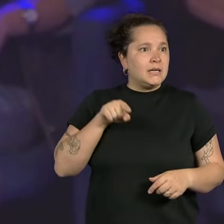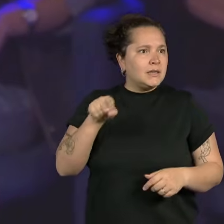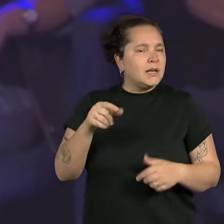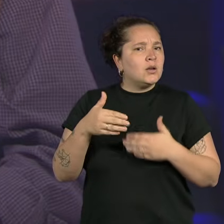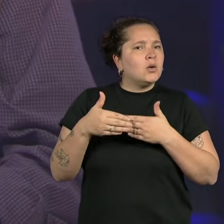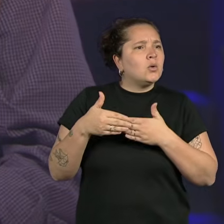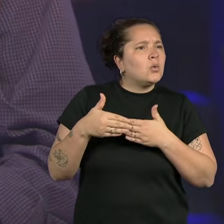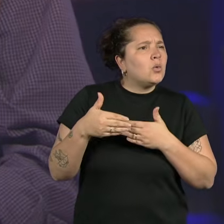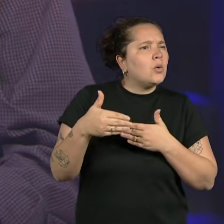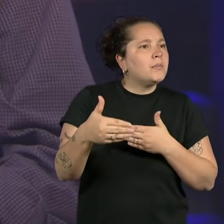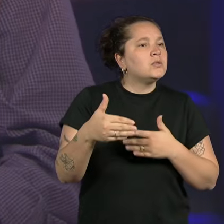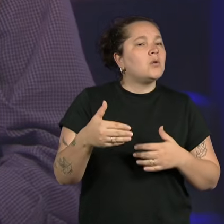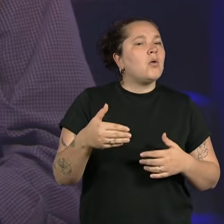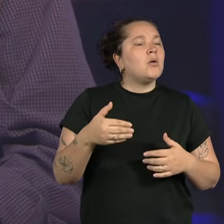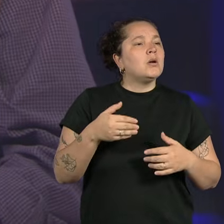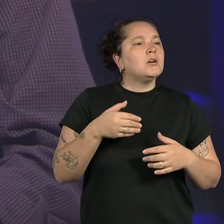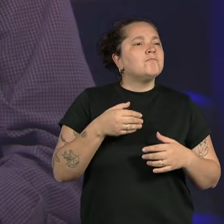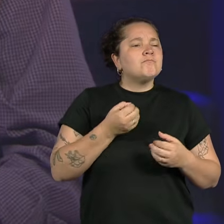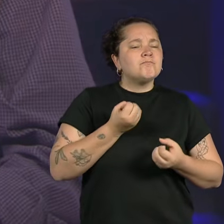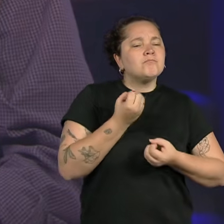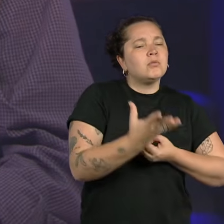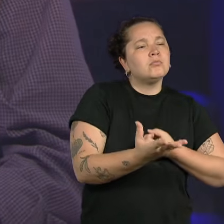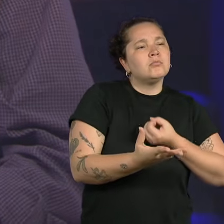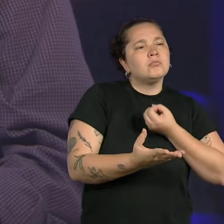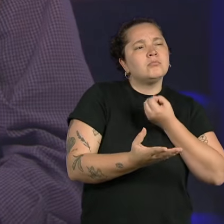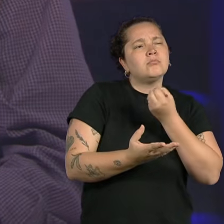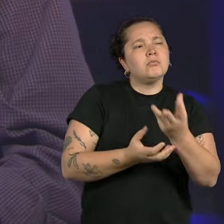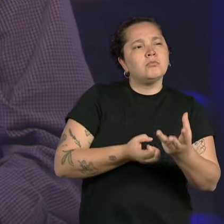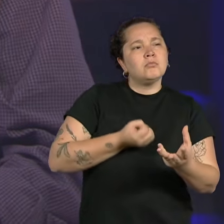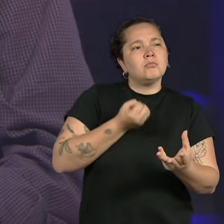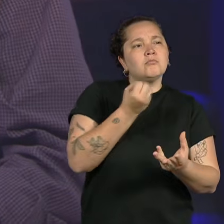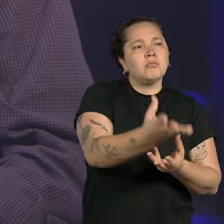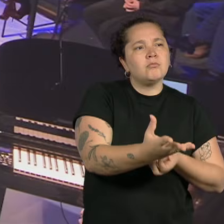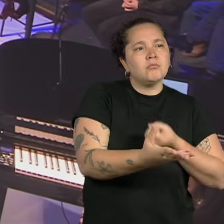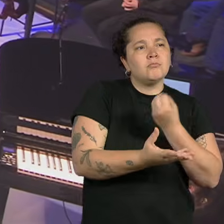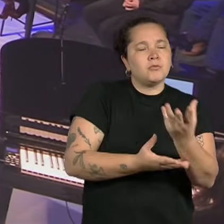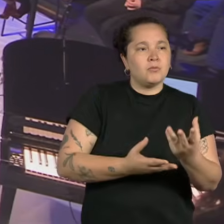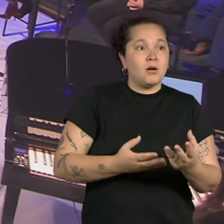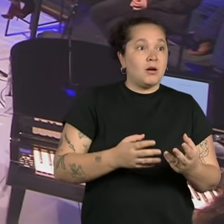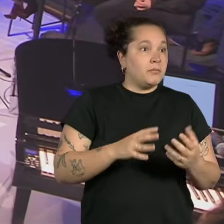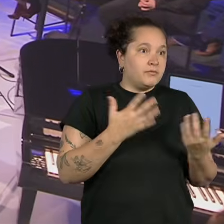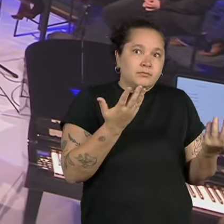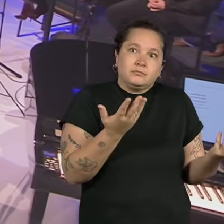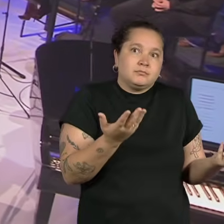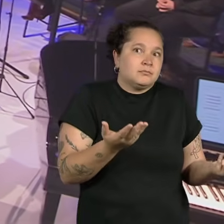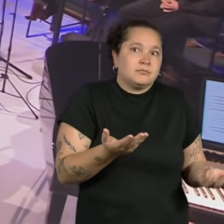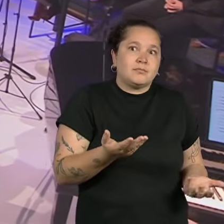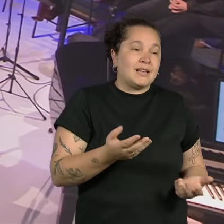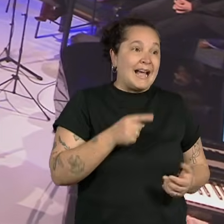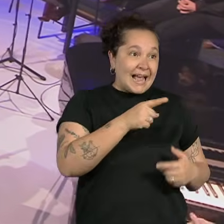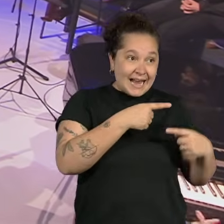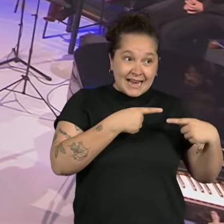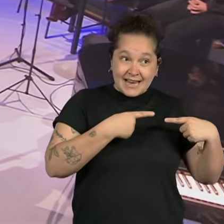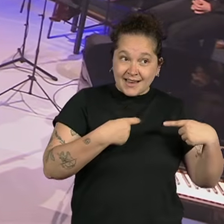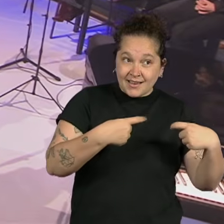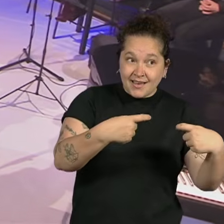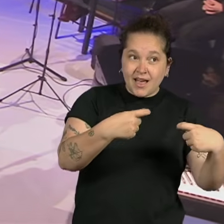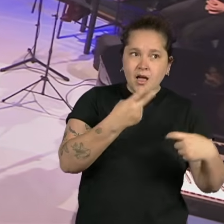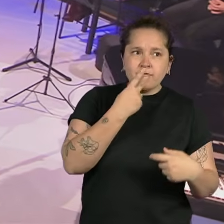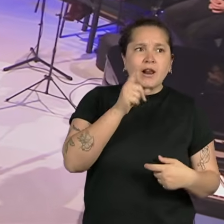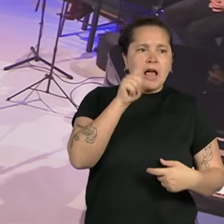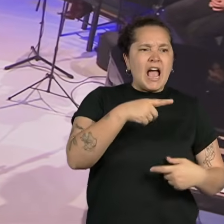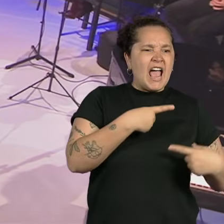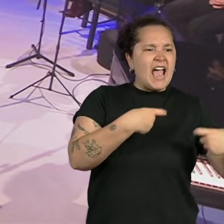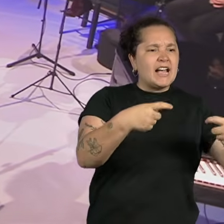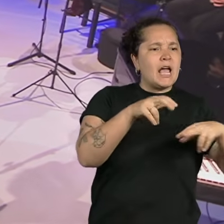tentar colocar o dedo na ferida com o jeito dele, com a maneira dele, mas dizendo assim, ó, não dá para fazer tanta guerra e dizer que é em nome de Deus, né?